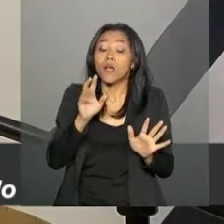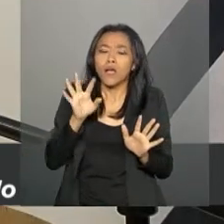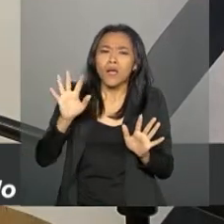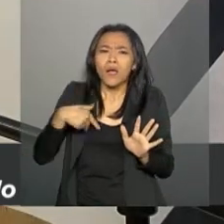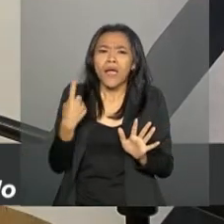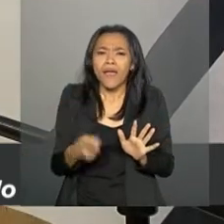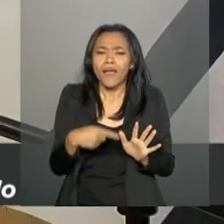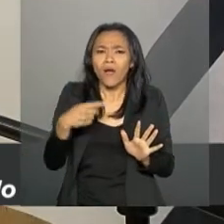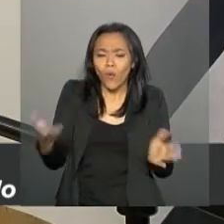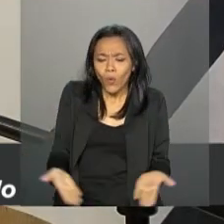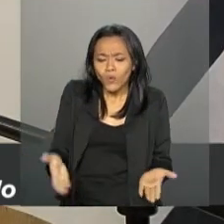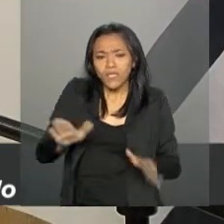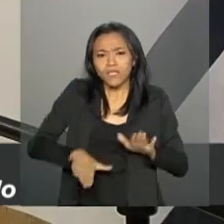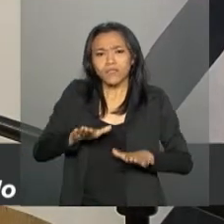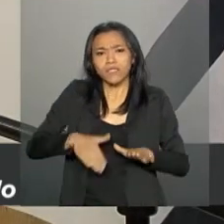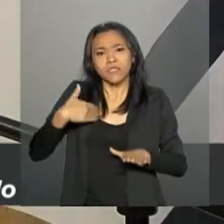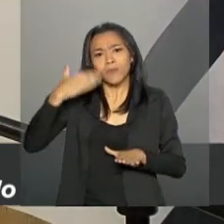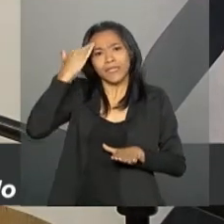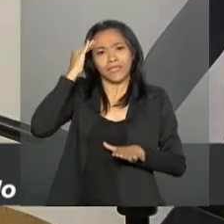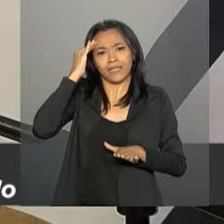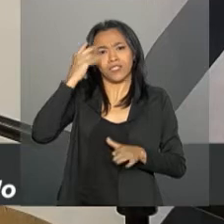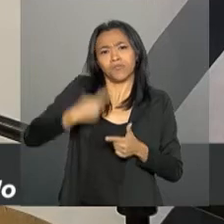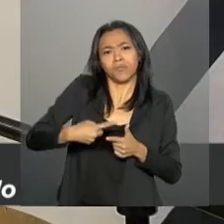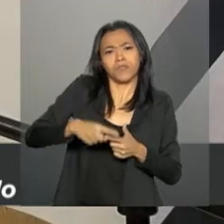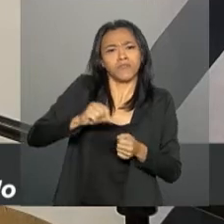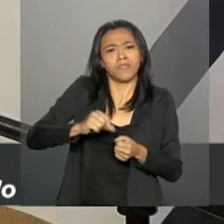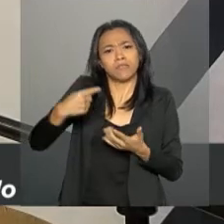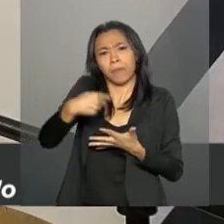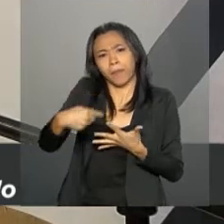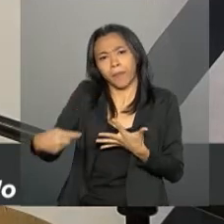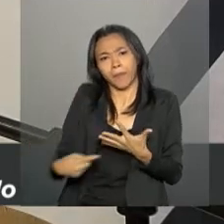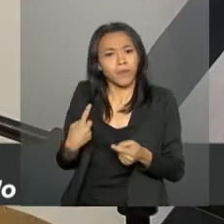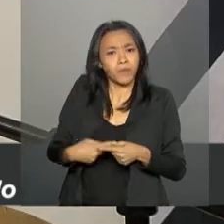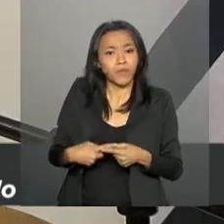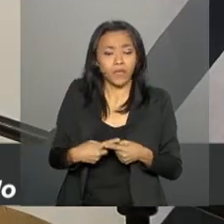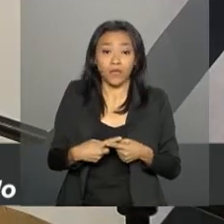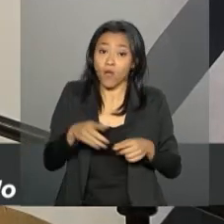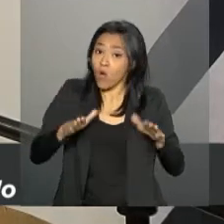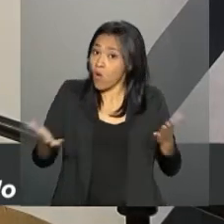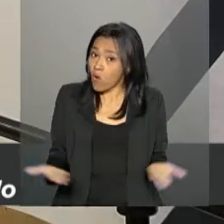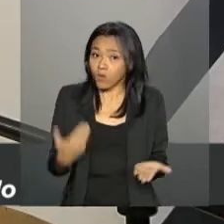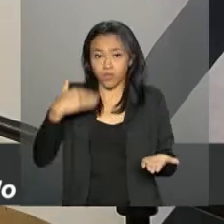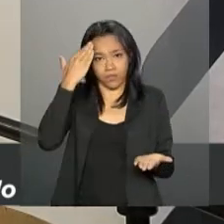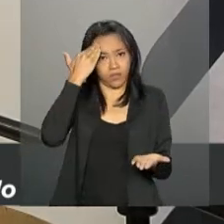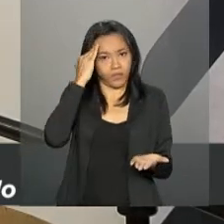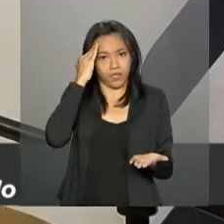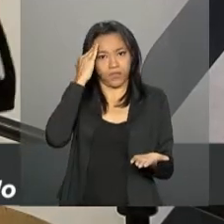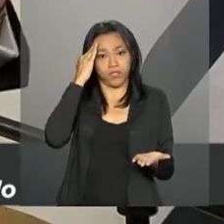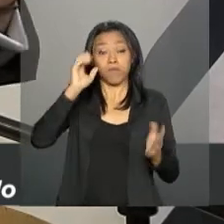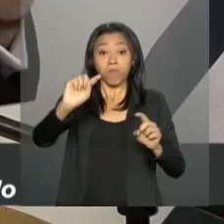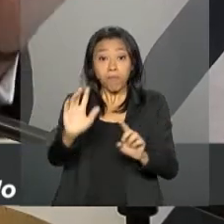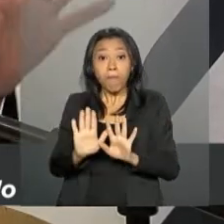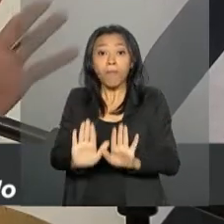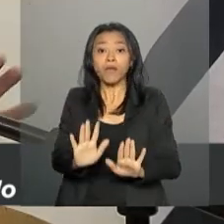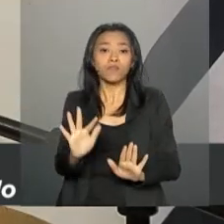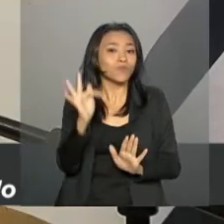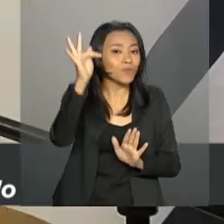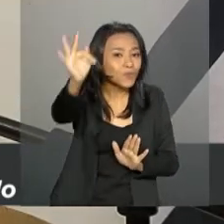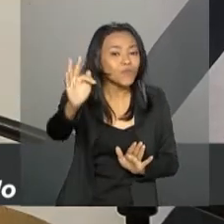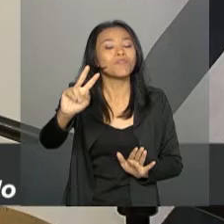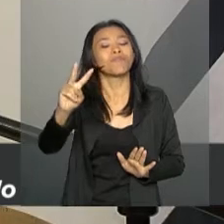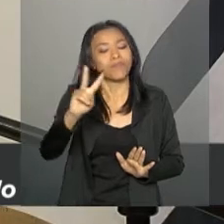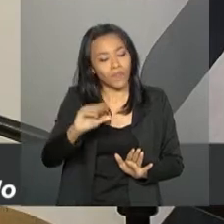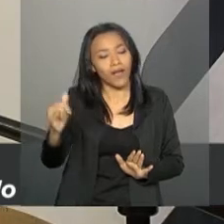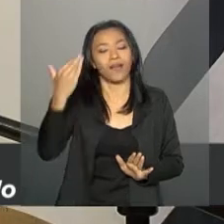são compreendidos hoje, mas são aplaudidos amanhã. E é isso que nós temos feito. Não foi sem razão que tivemos a ousadia do teto de